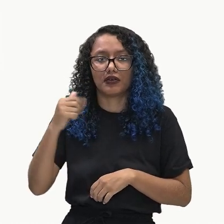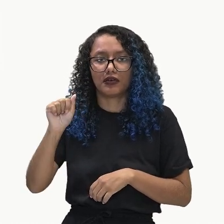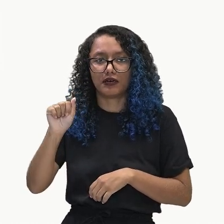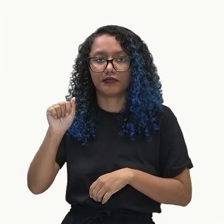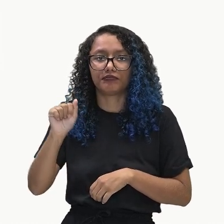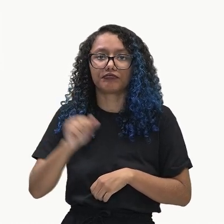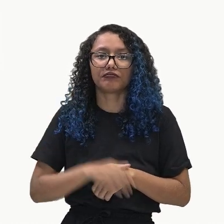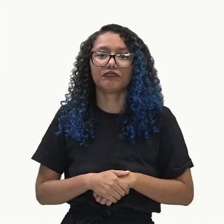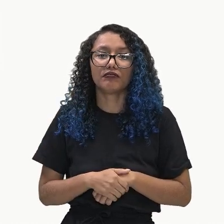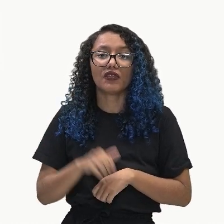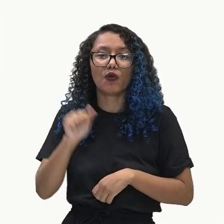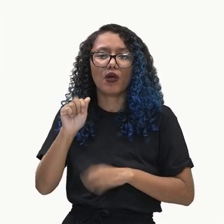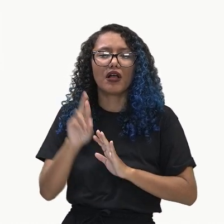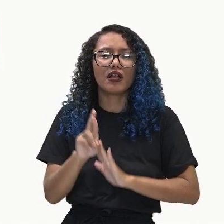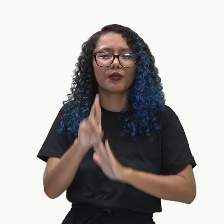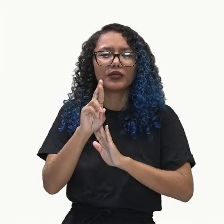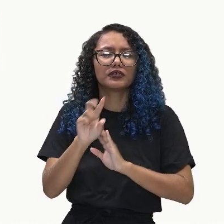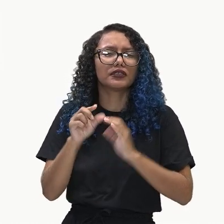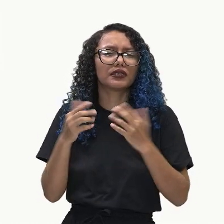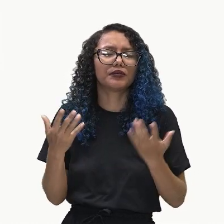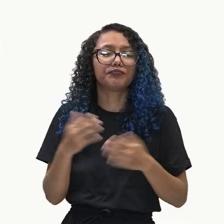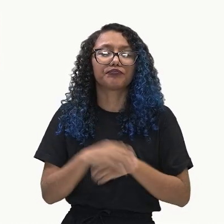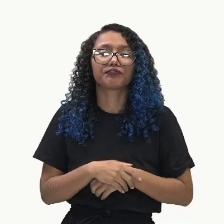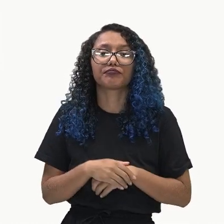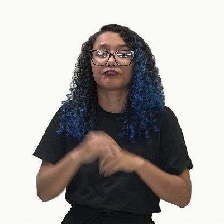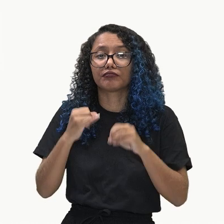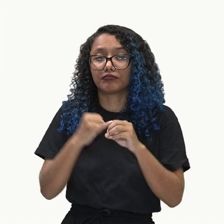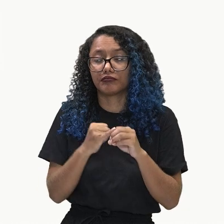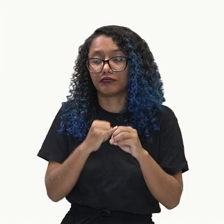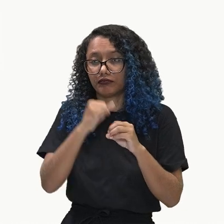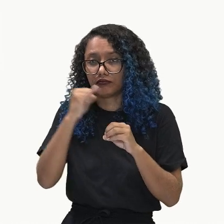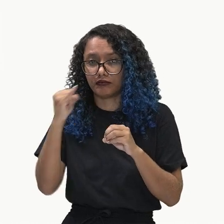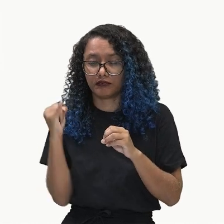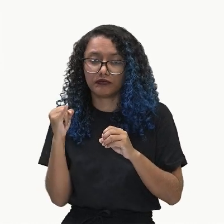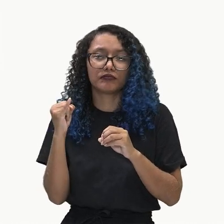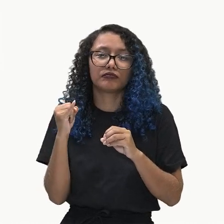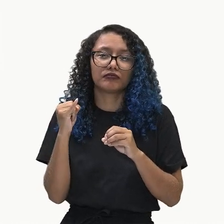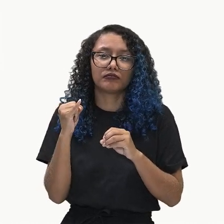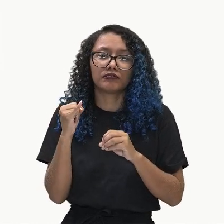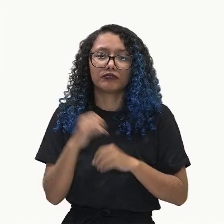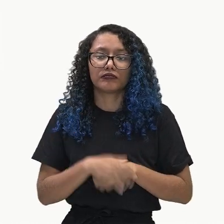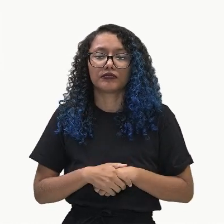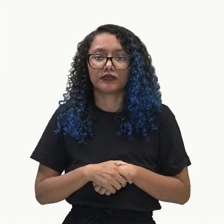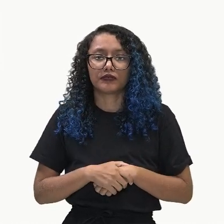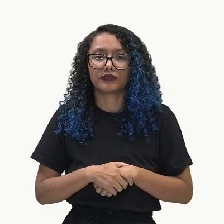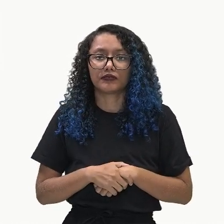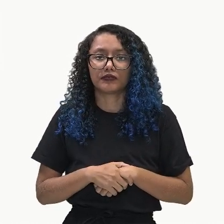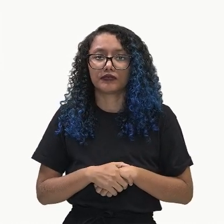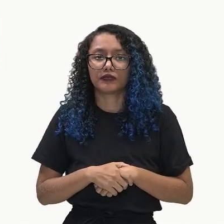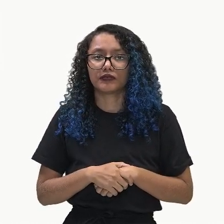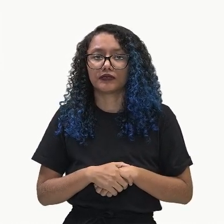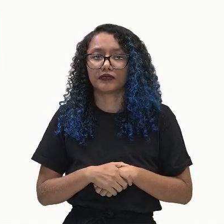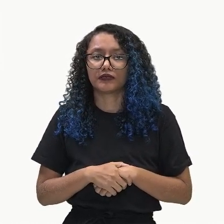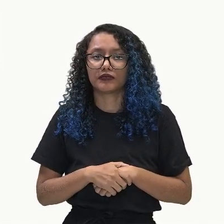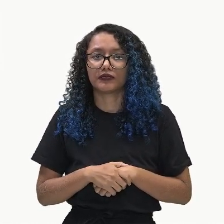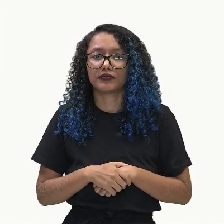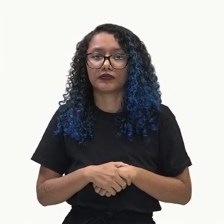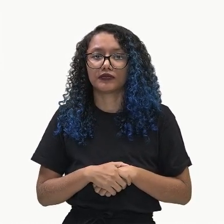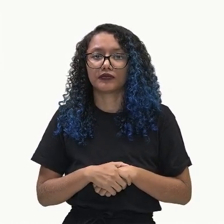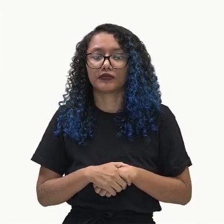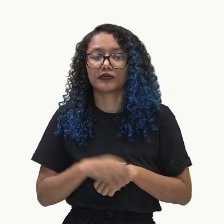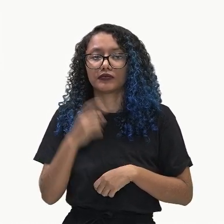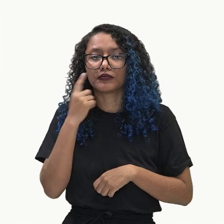A representa o ânion. Lembra? Ânion aqui